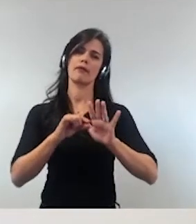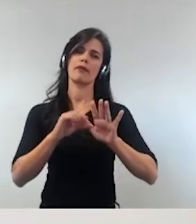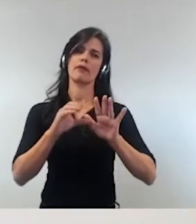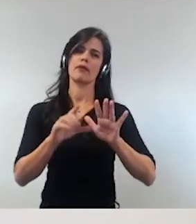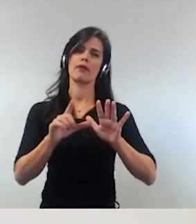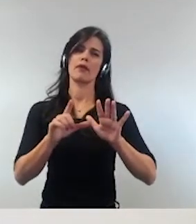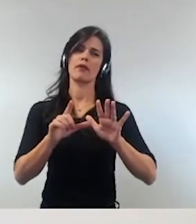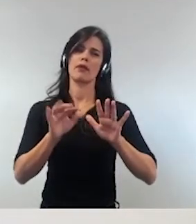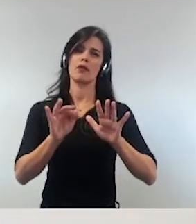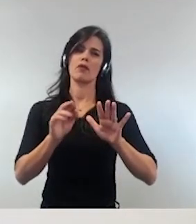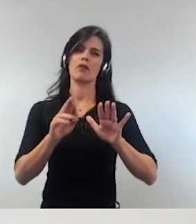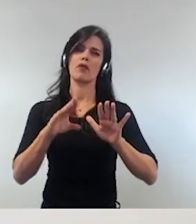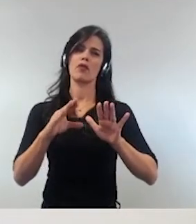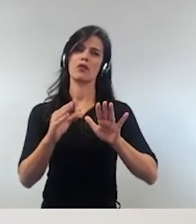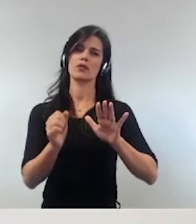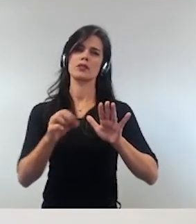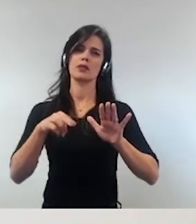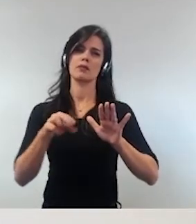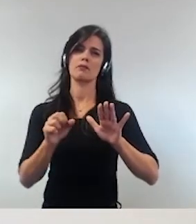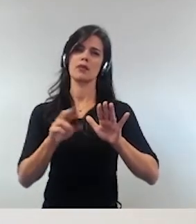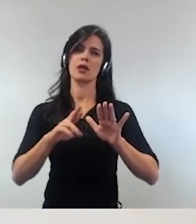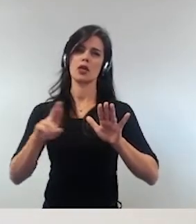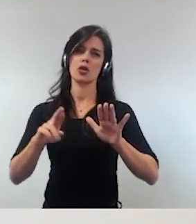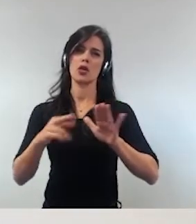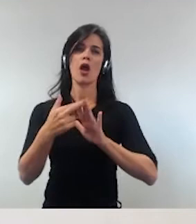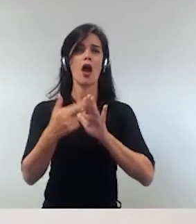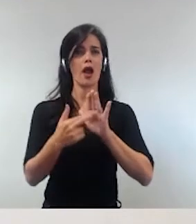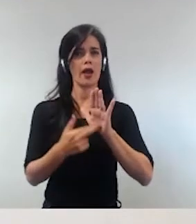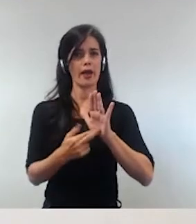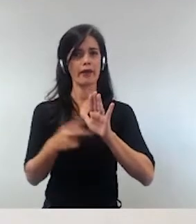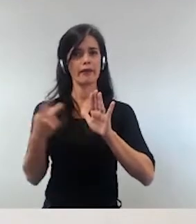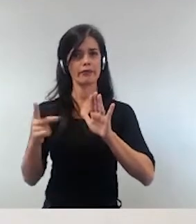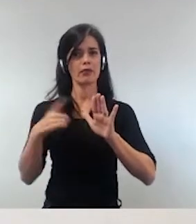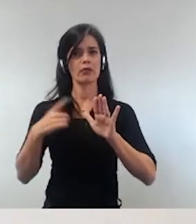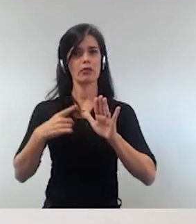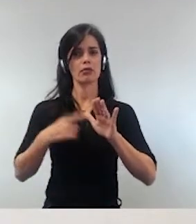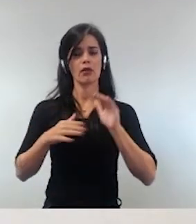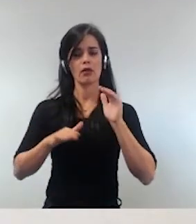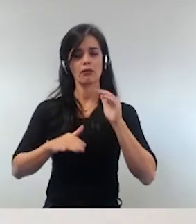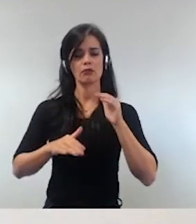sua operacionalização, a sua regulação, ela impõe etapas.